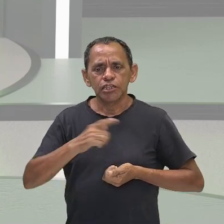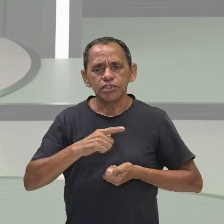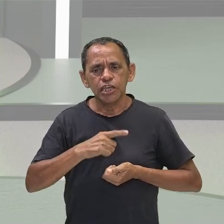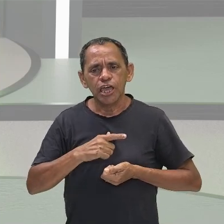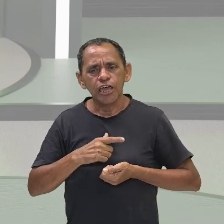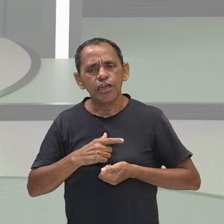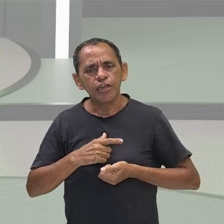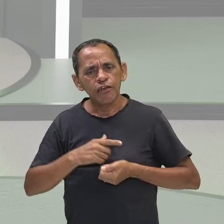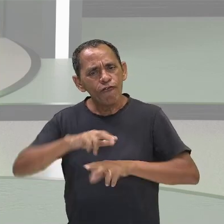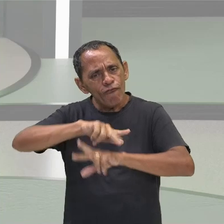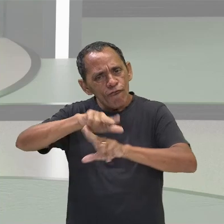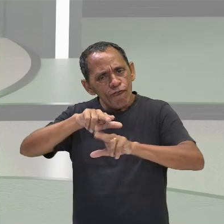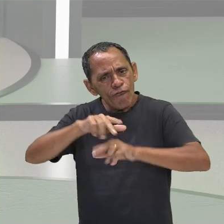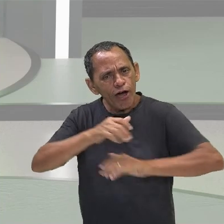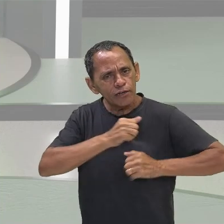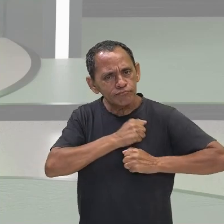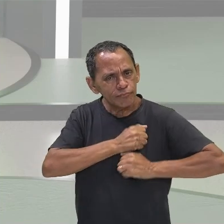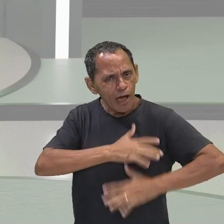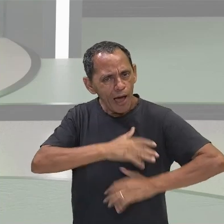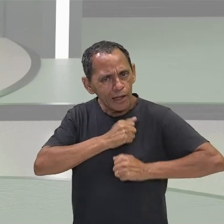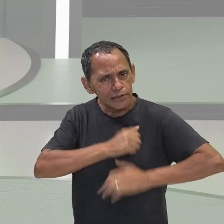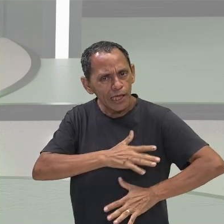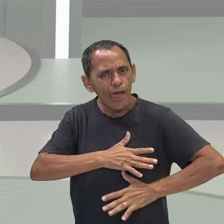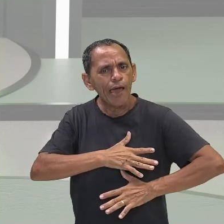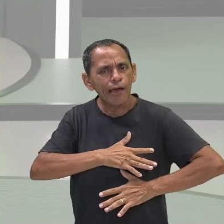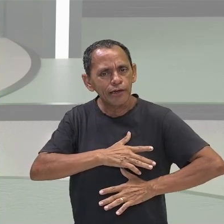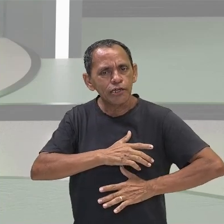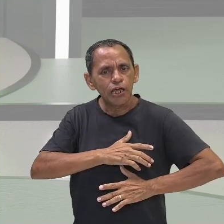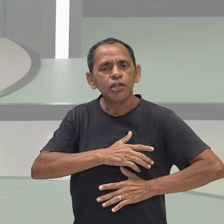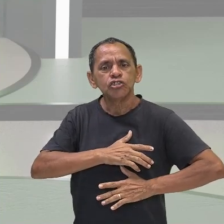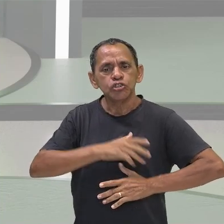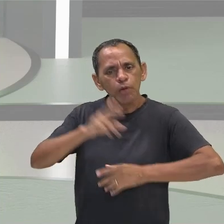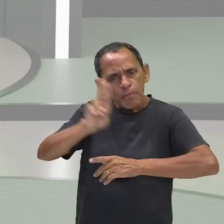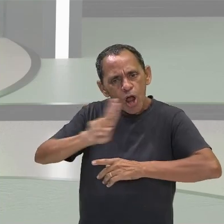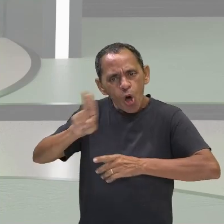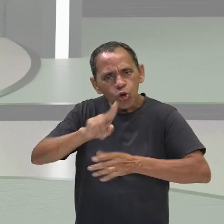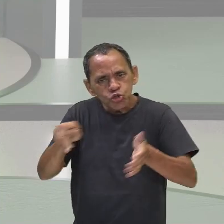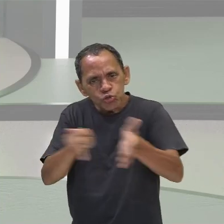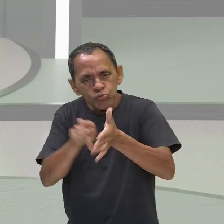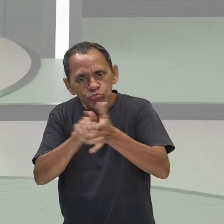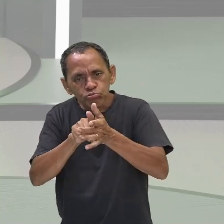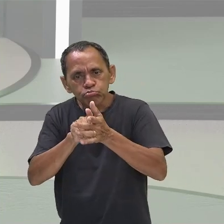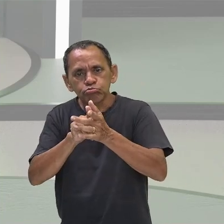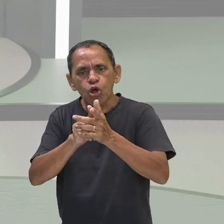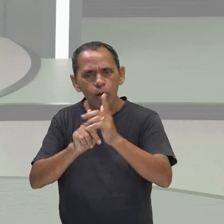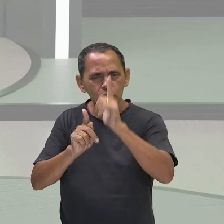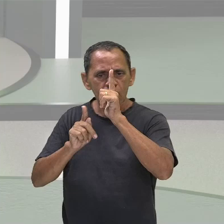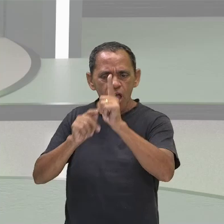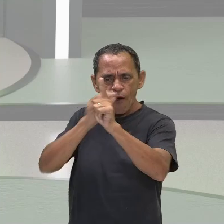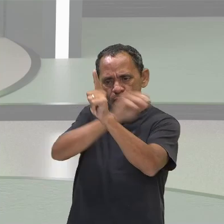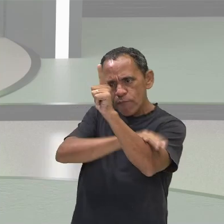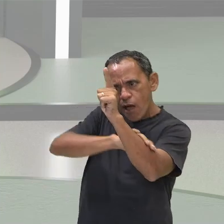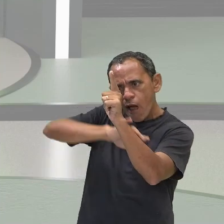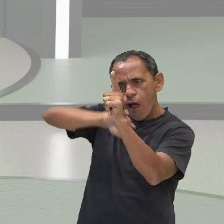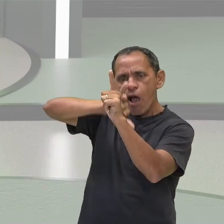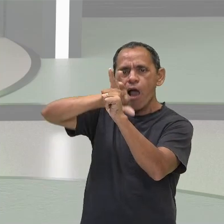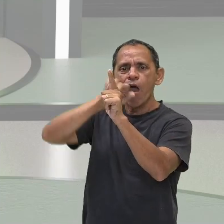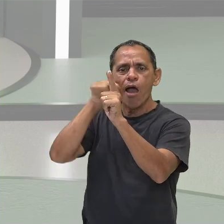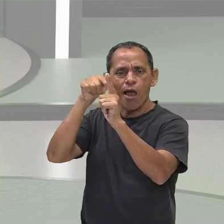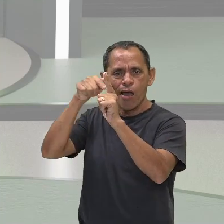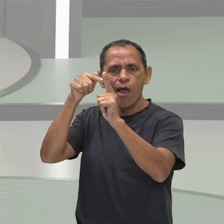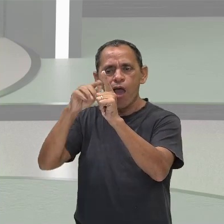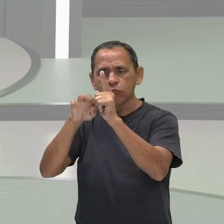artérias também para a condução de sangue para o interior do pênis, que vai